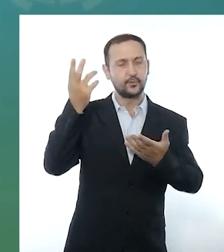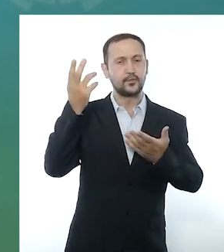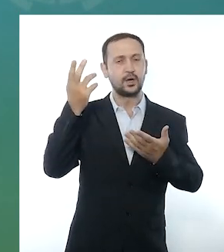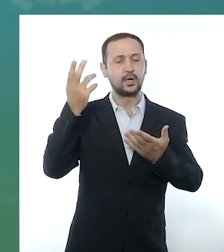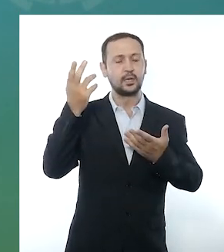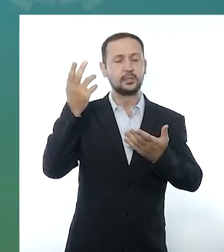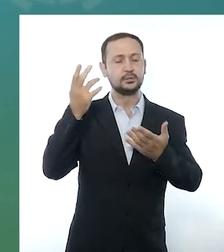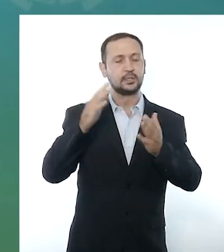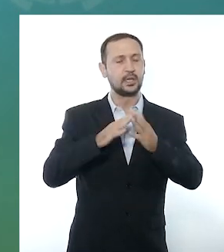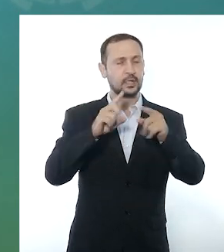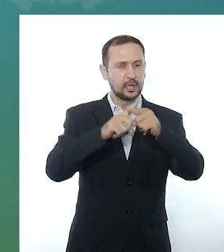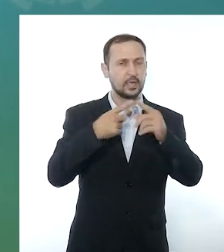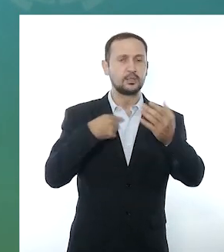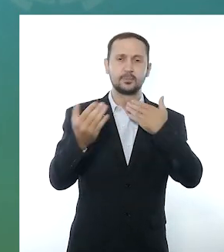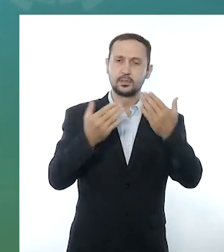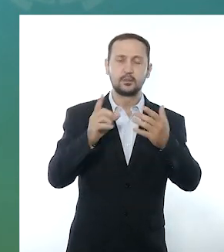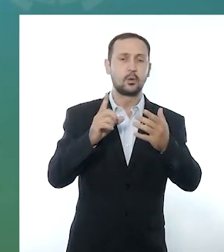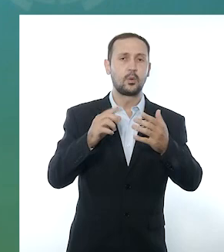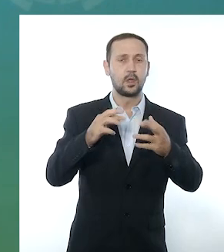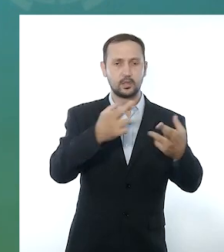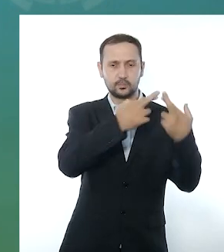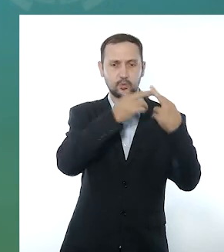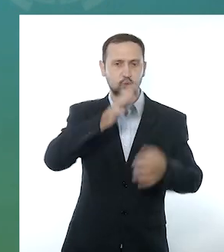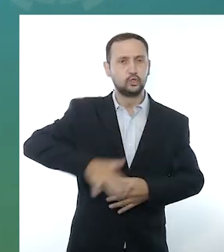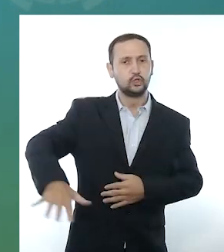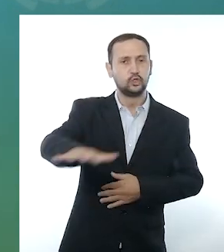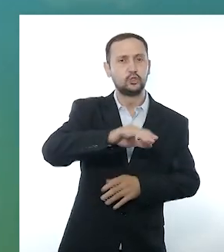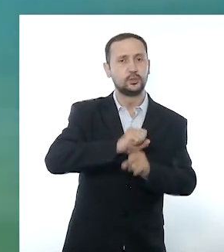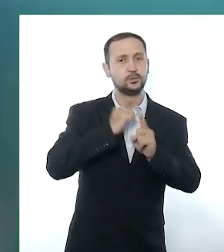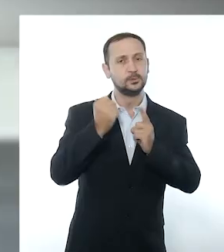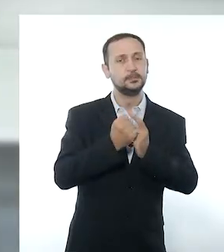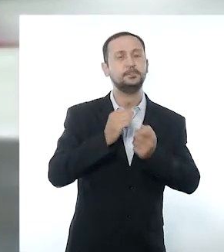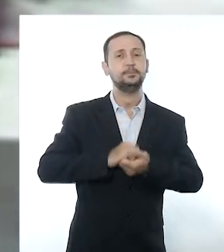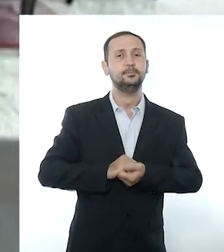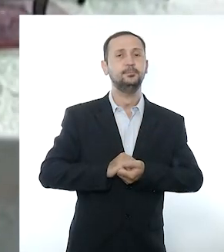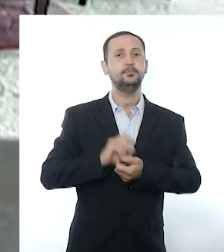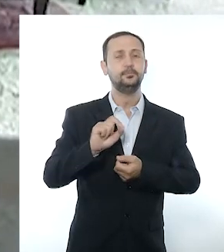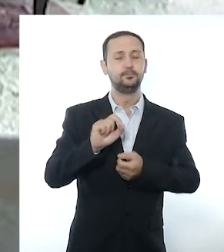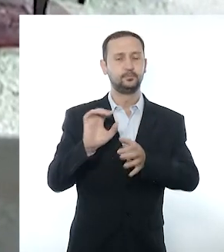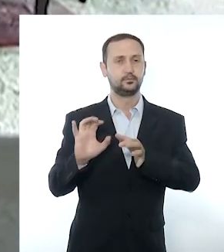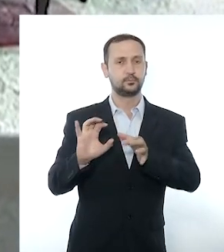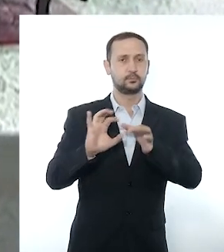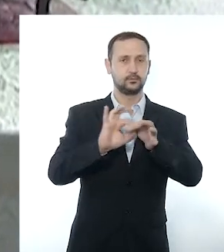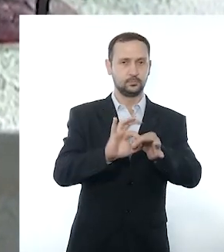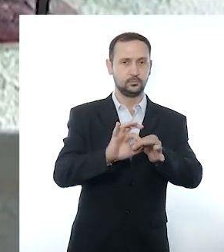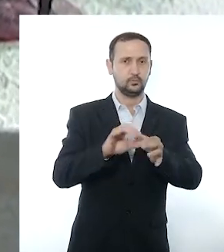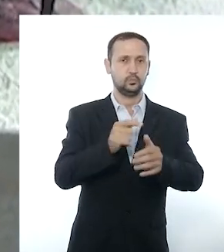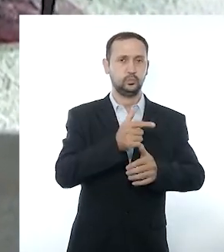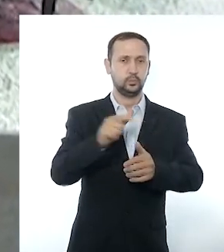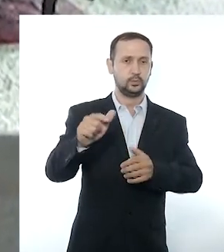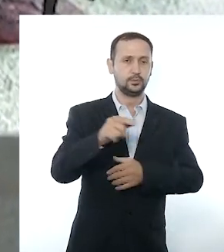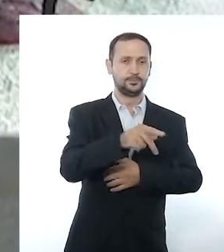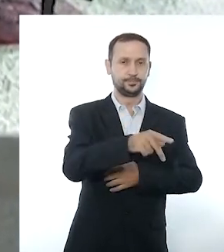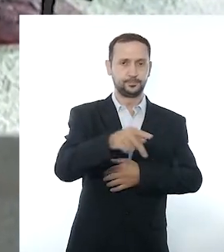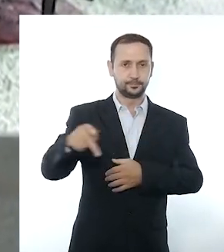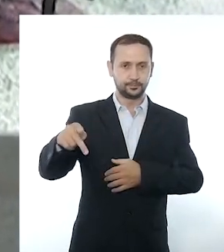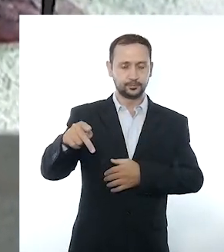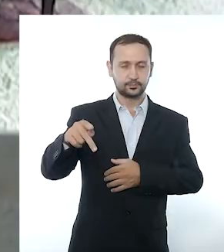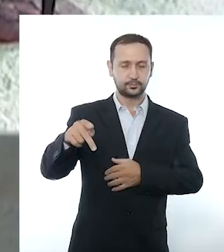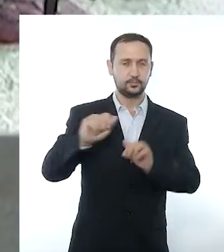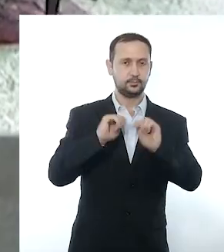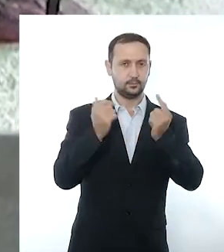médico, ou do psiquiatra, ou do psicanalista, é uma responsabilidade de toda a sociedade. Em articulação com outros presidentes